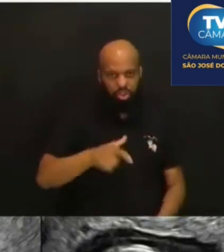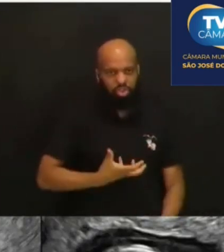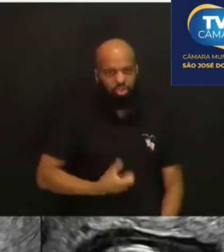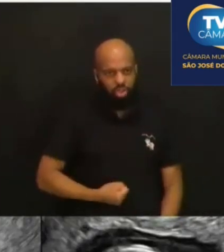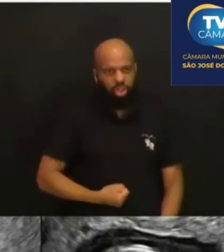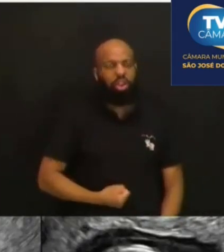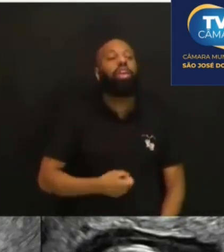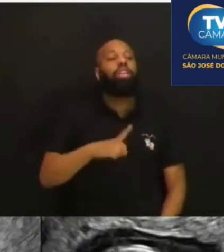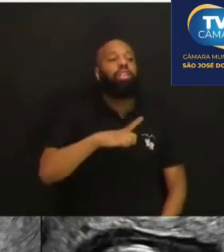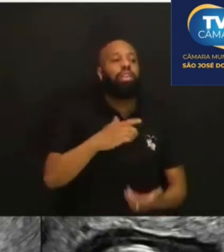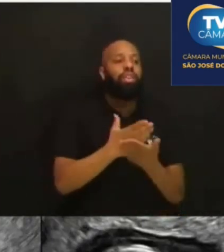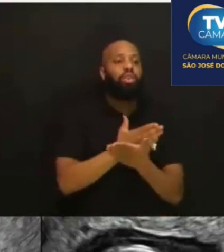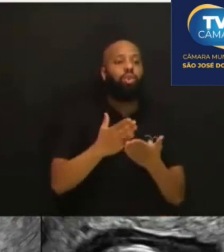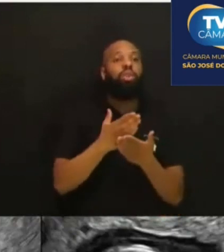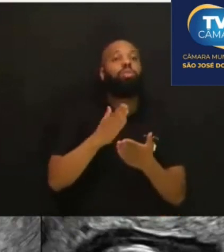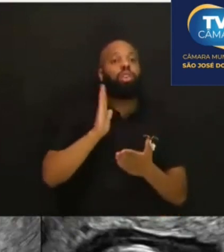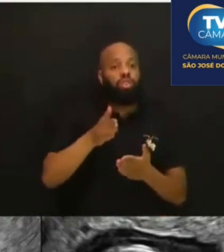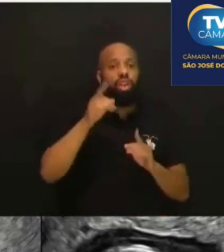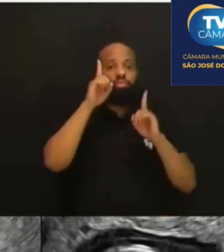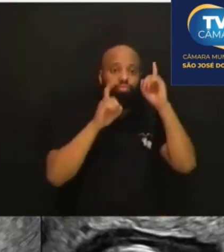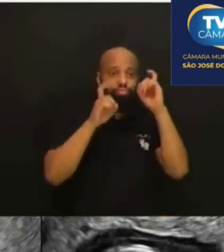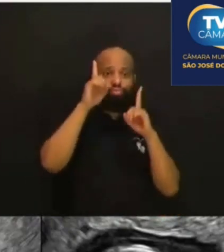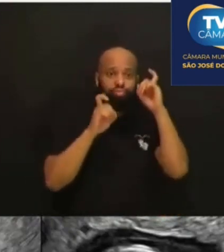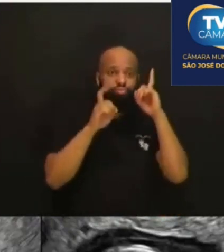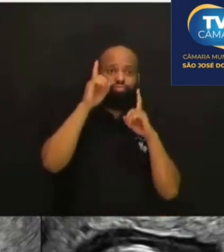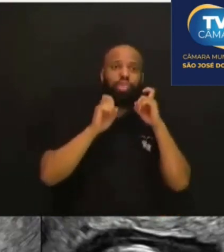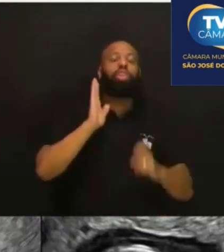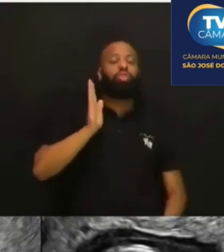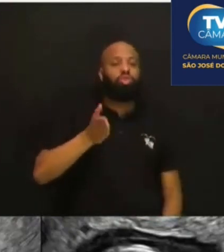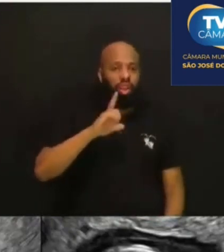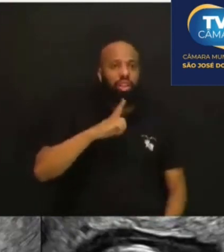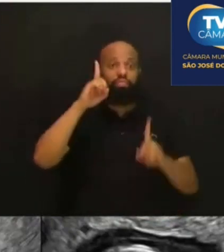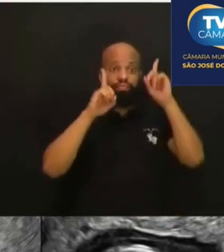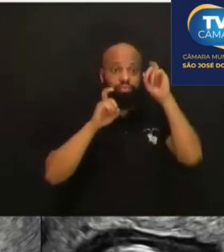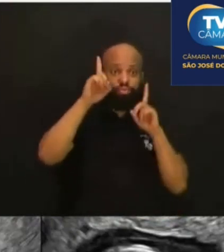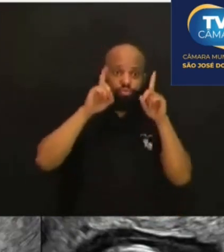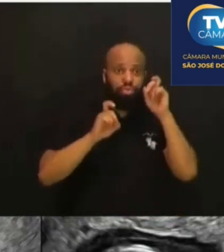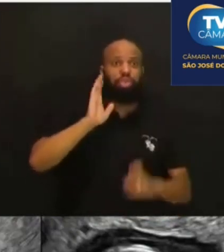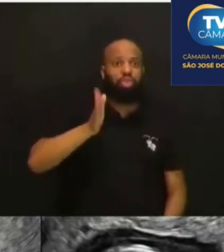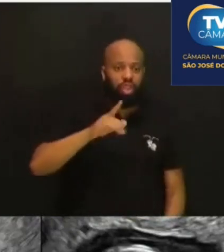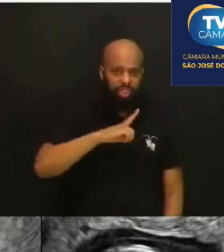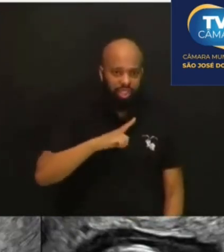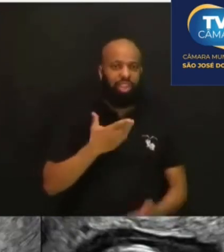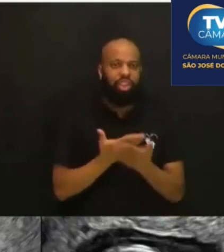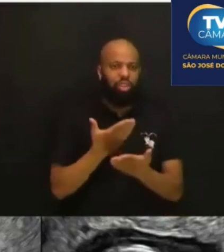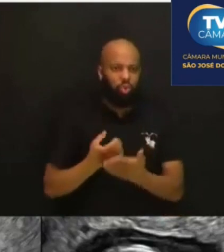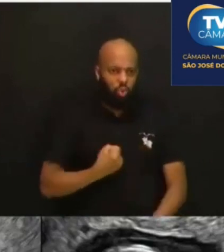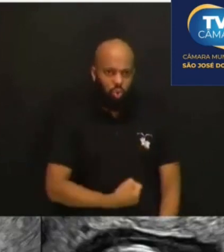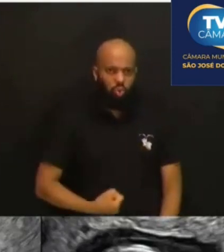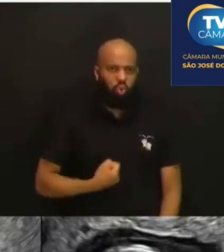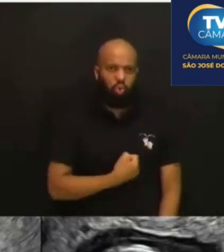Existem expressões faciais. Os estudos que fazem ecografia com versão